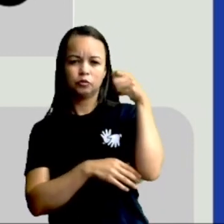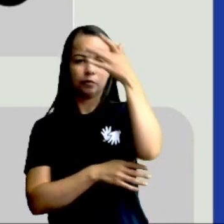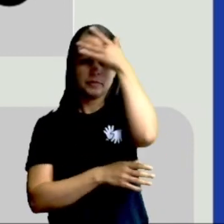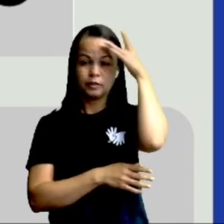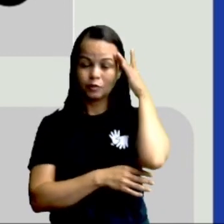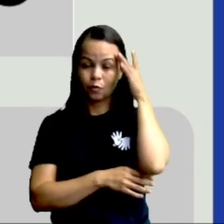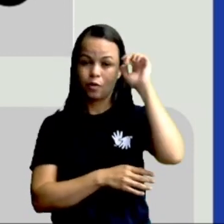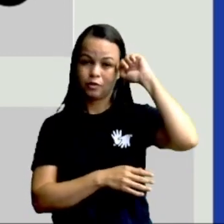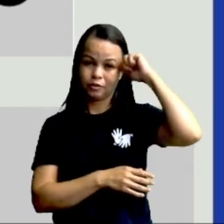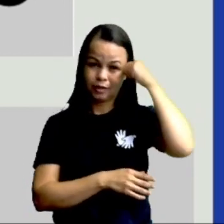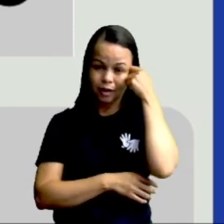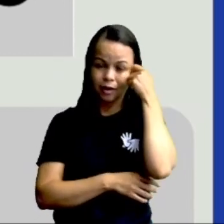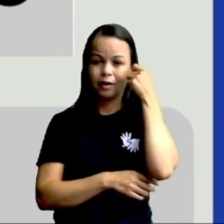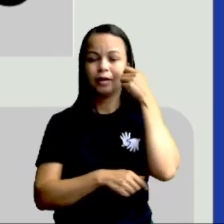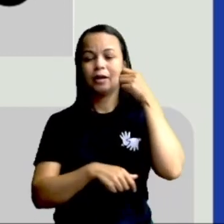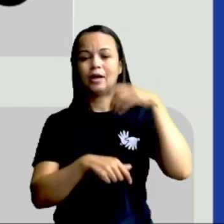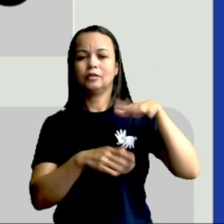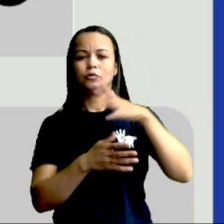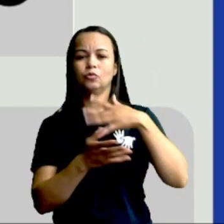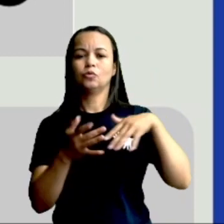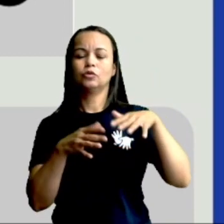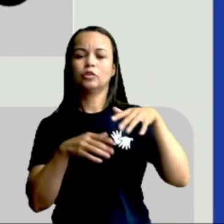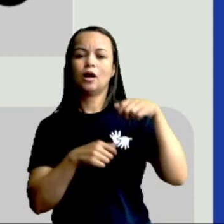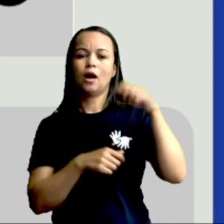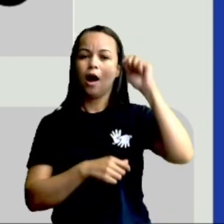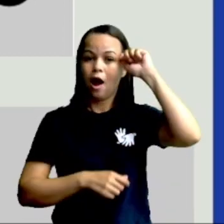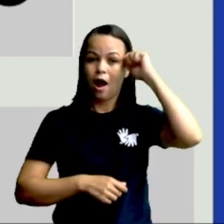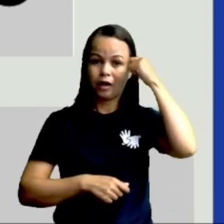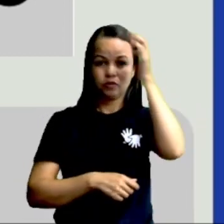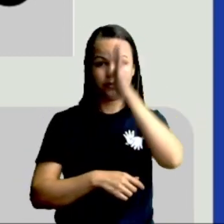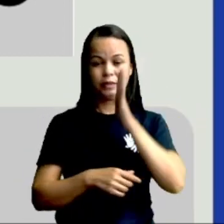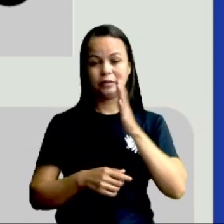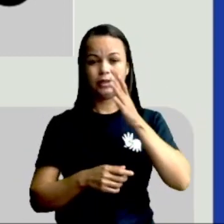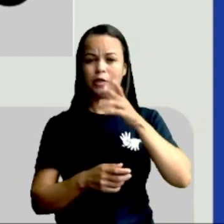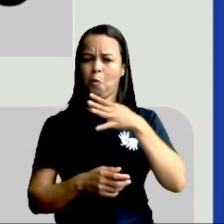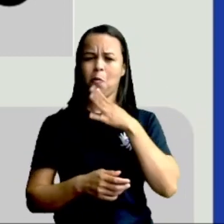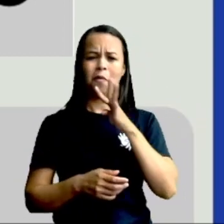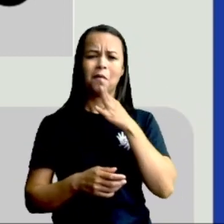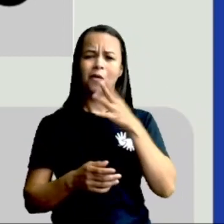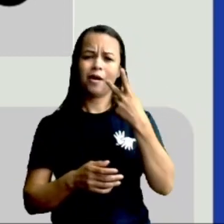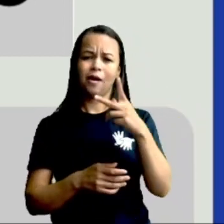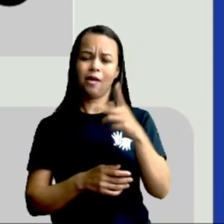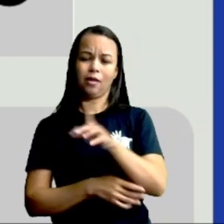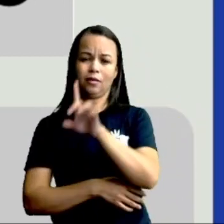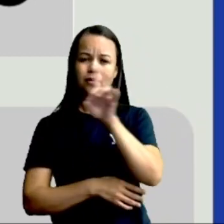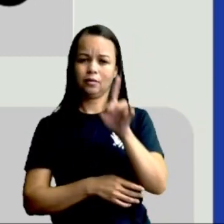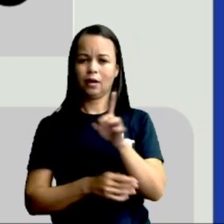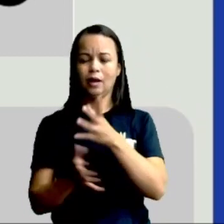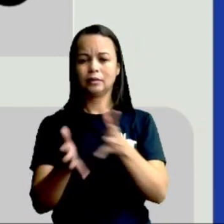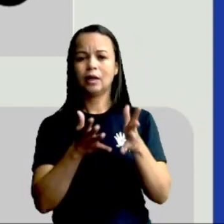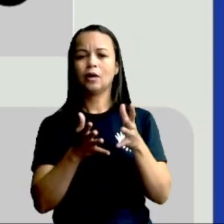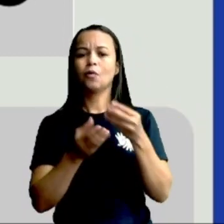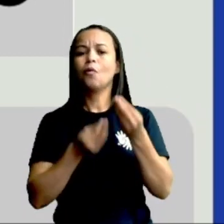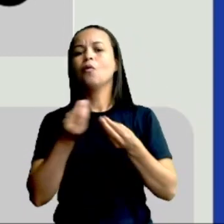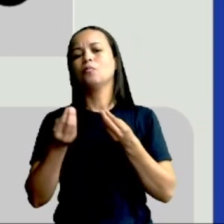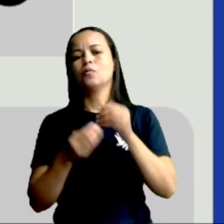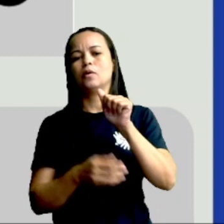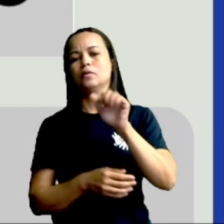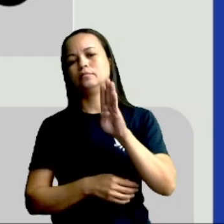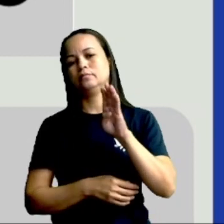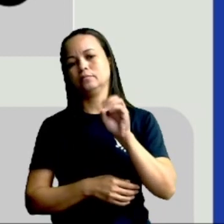negras, as pessoas de origem, os afrodescendentes brasileiros, não reconhecem essa data como uma